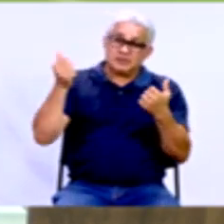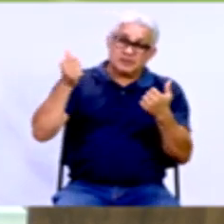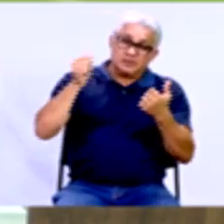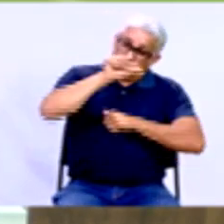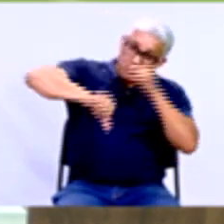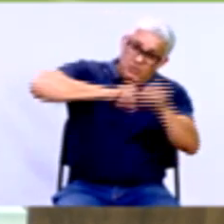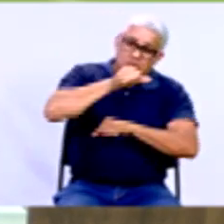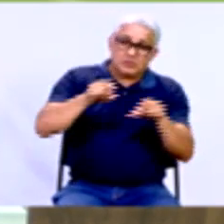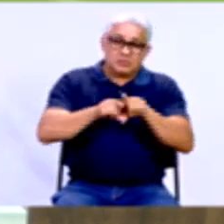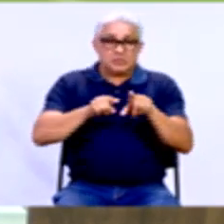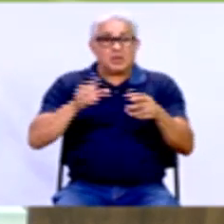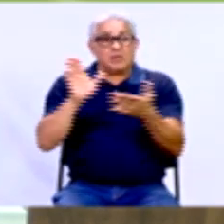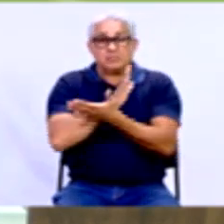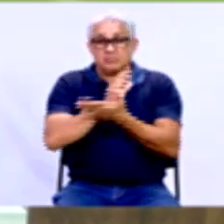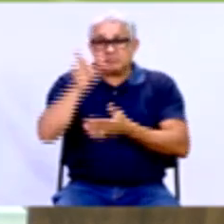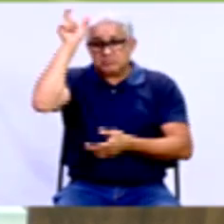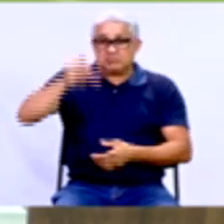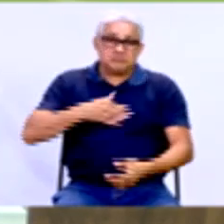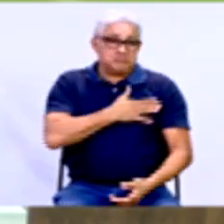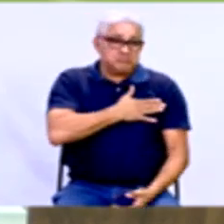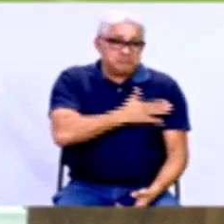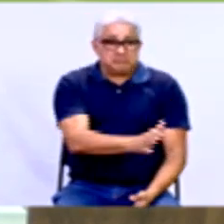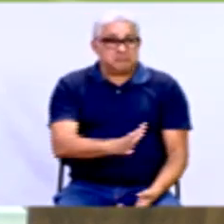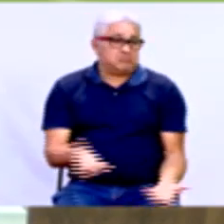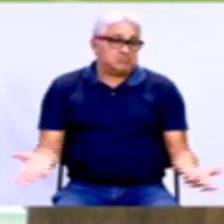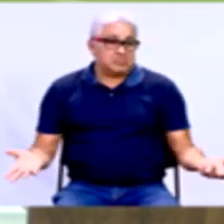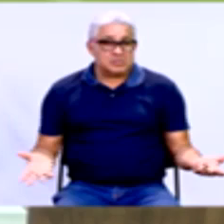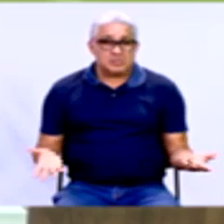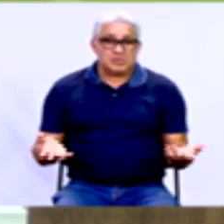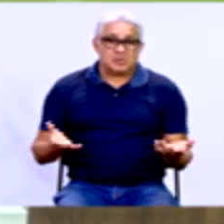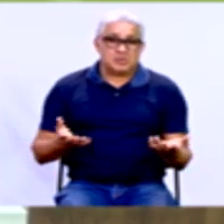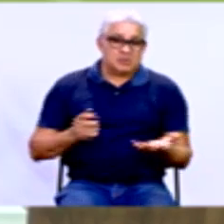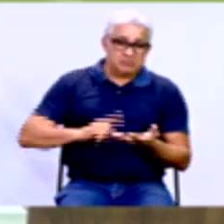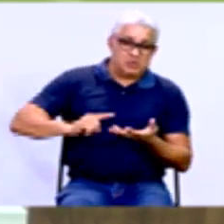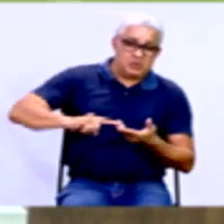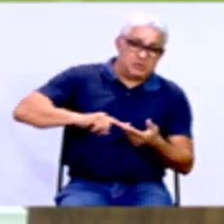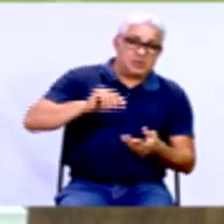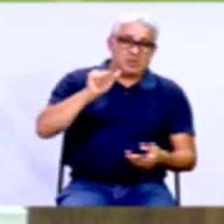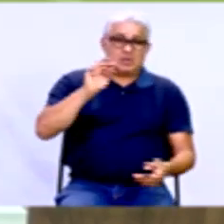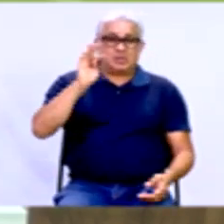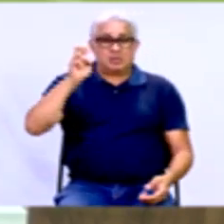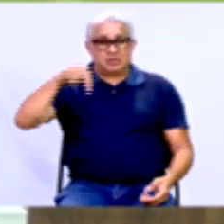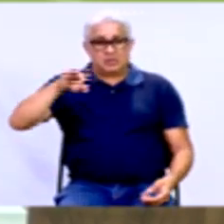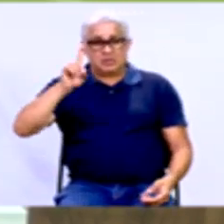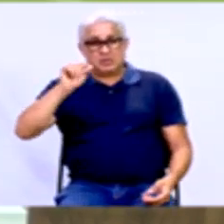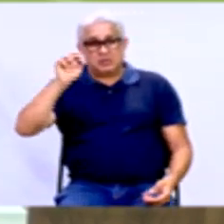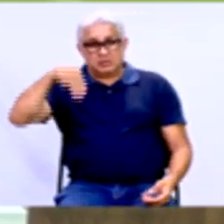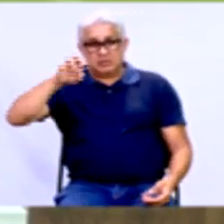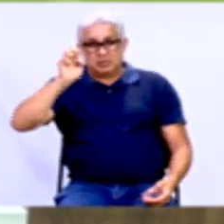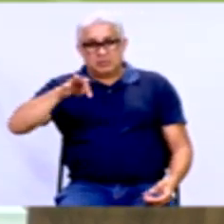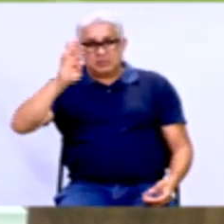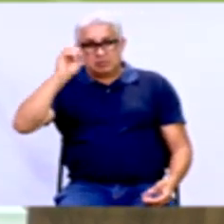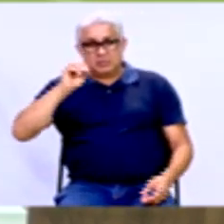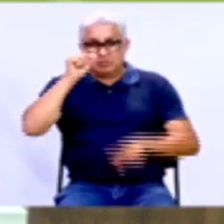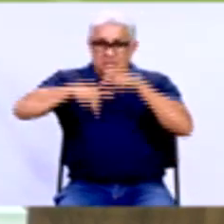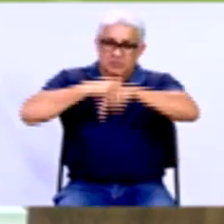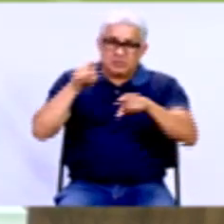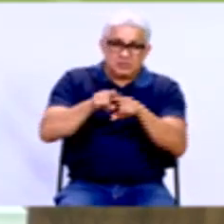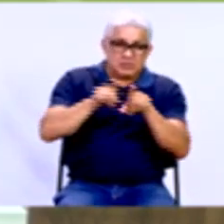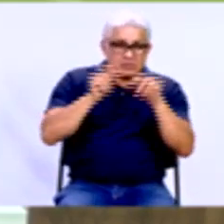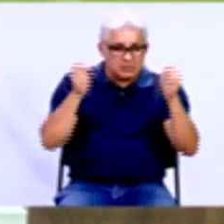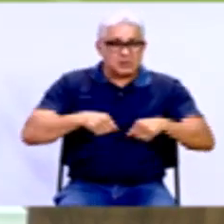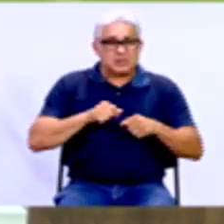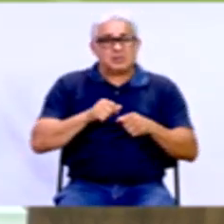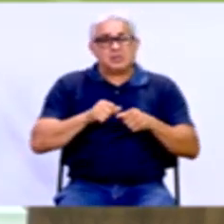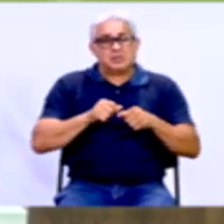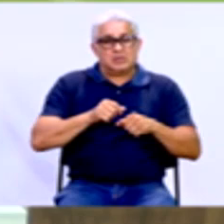um motivo de insatisfação do cliente em algum elemento, alguma parte do meu atendimento ou do serviço que está sendo prestado. Então isso é importante para que eu possa fazer